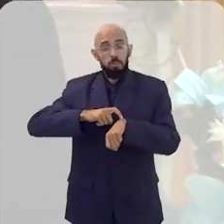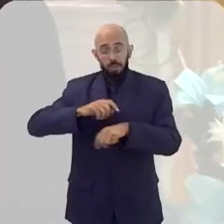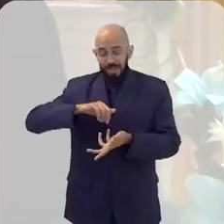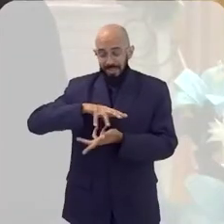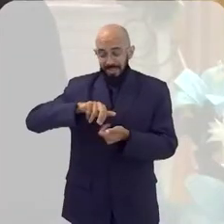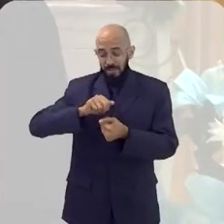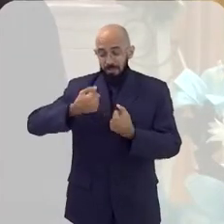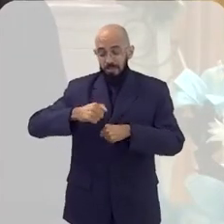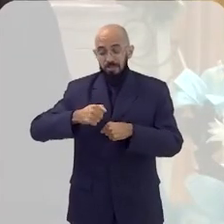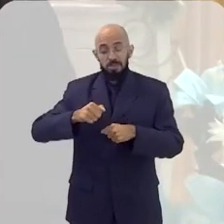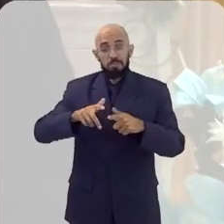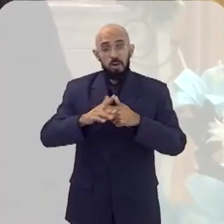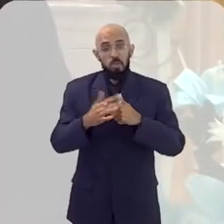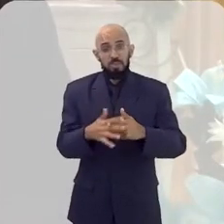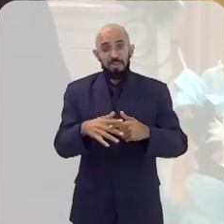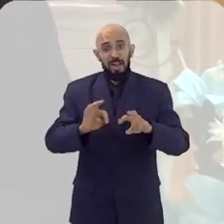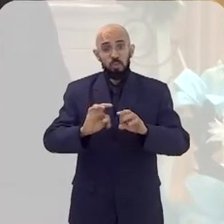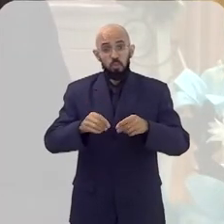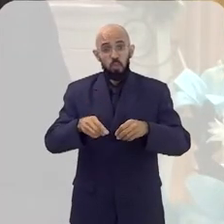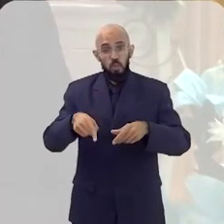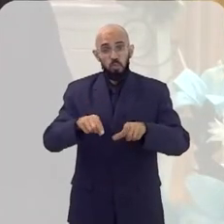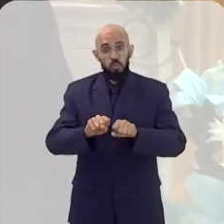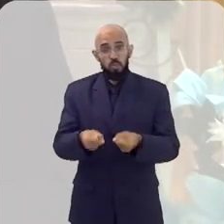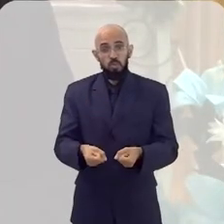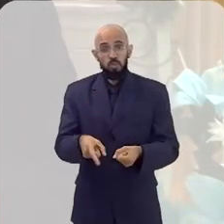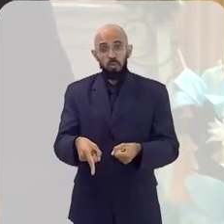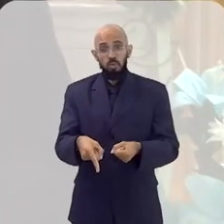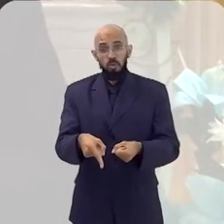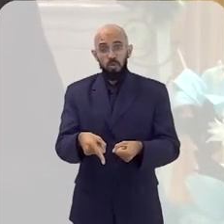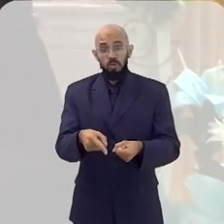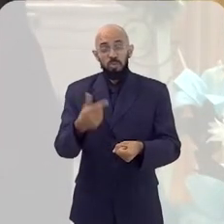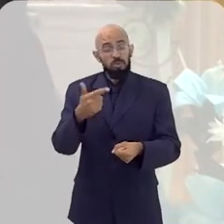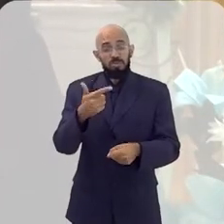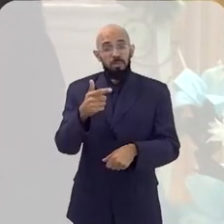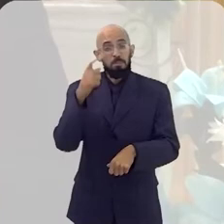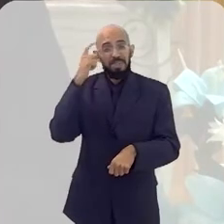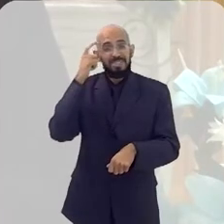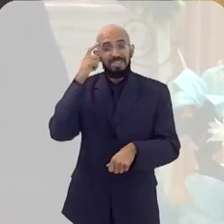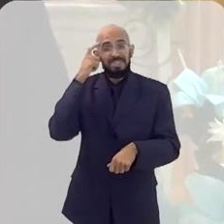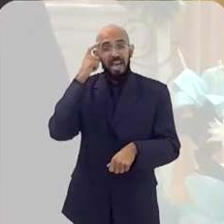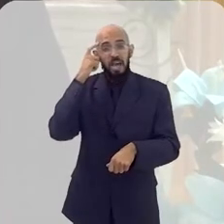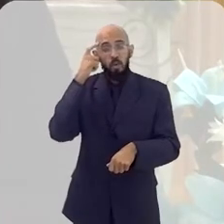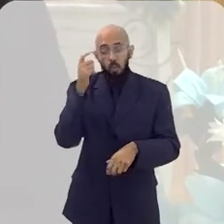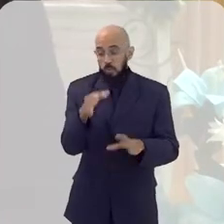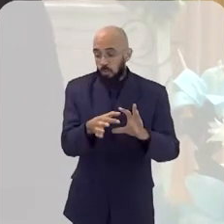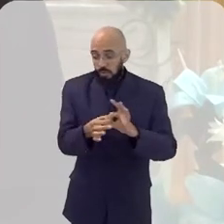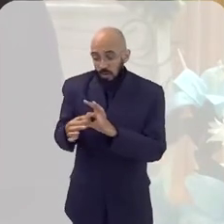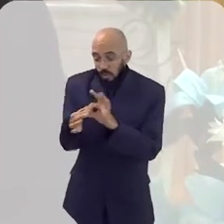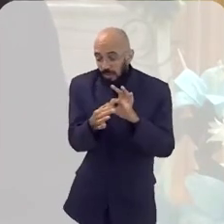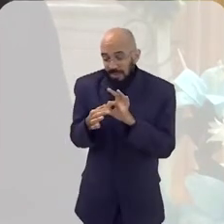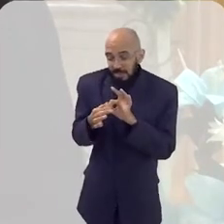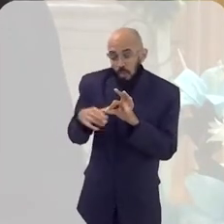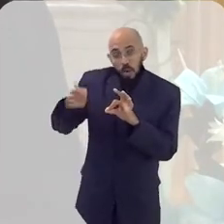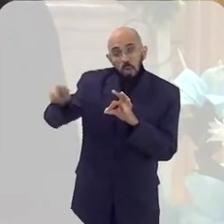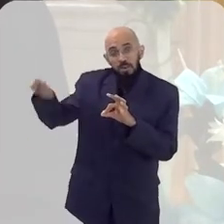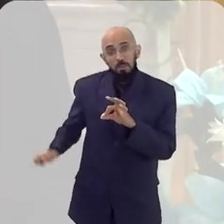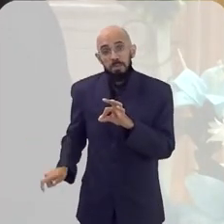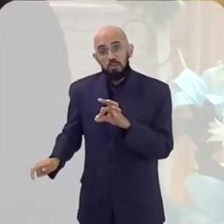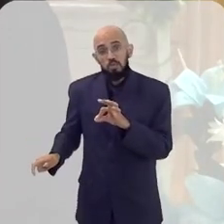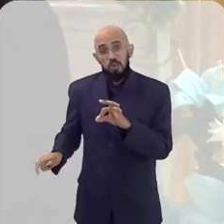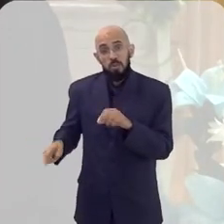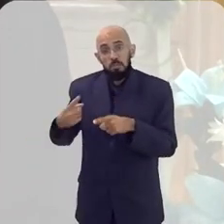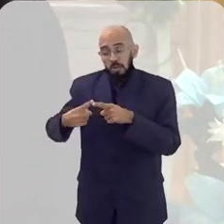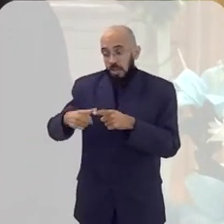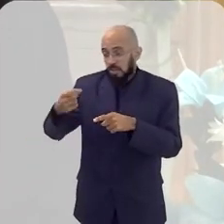regenerar, entendeu? E todo não pensa em como ser holístico, né? O que destruir